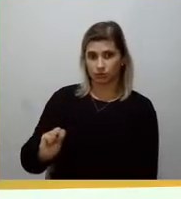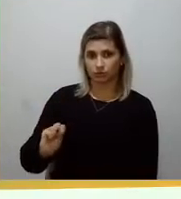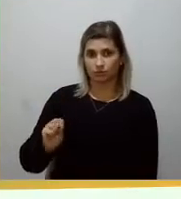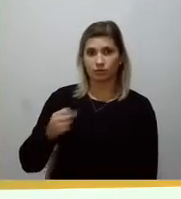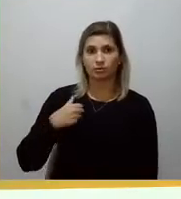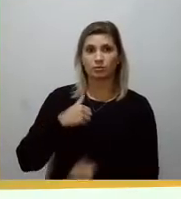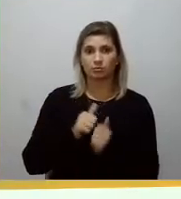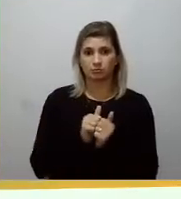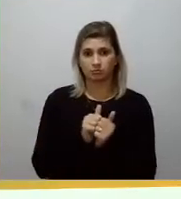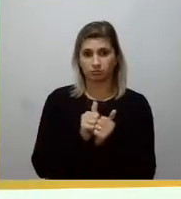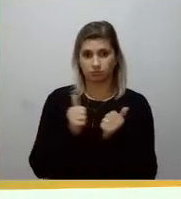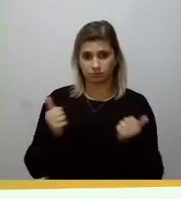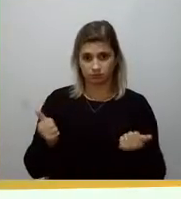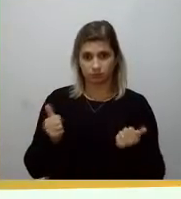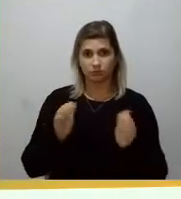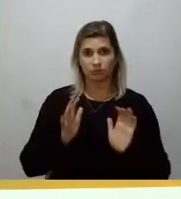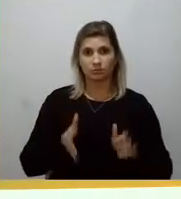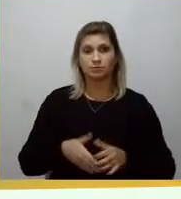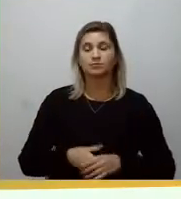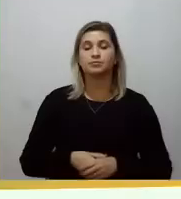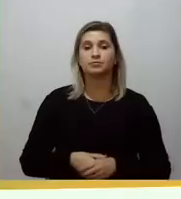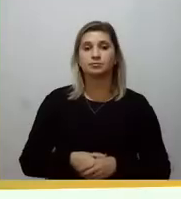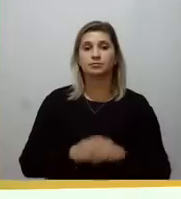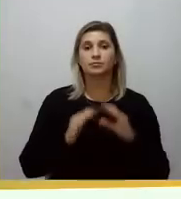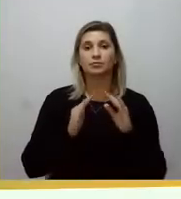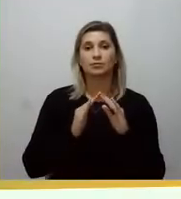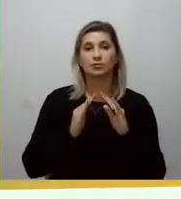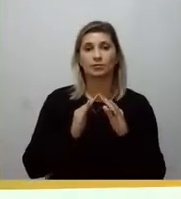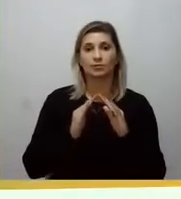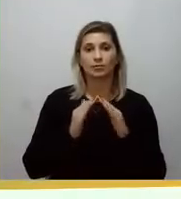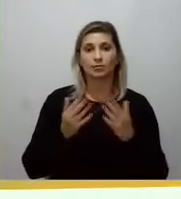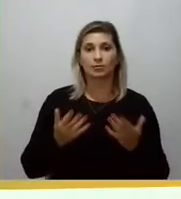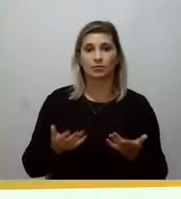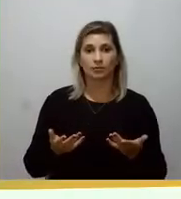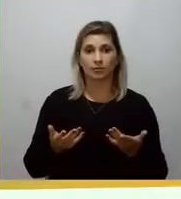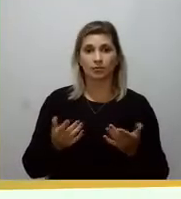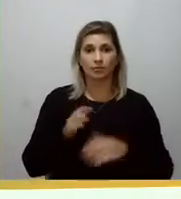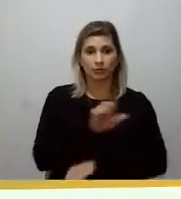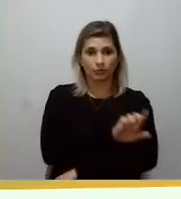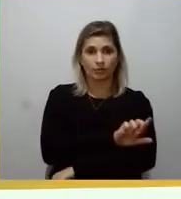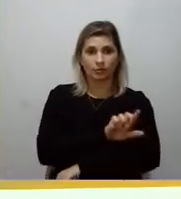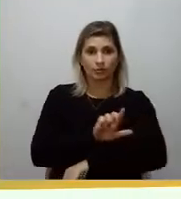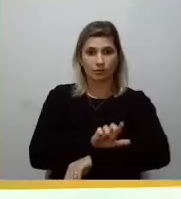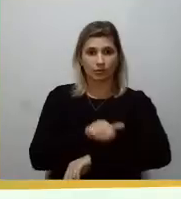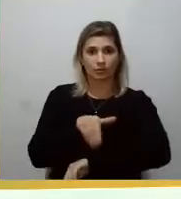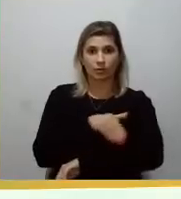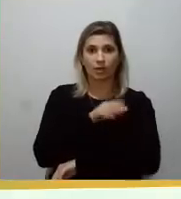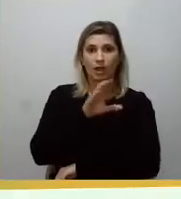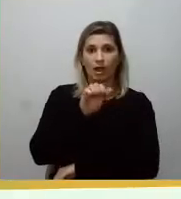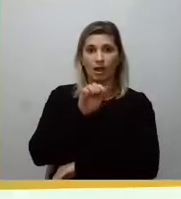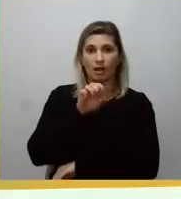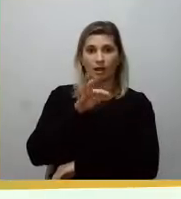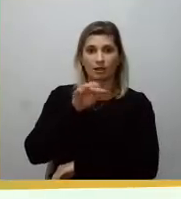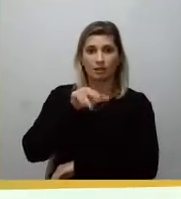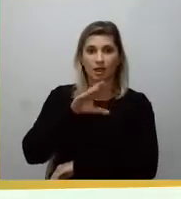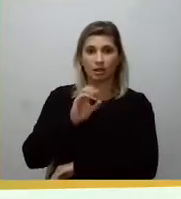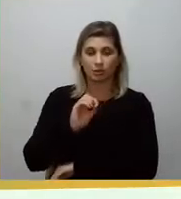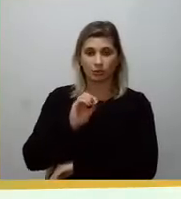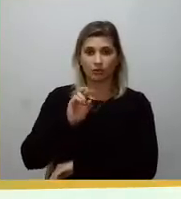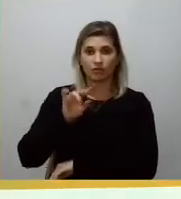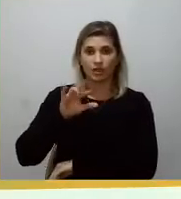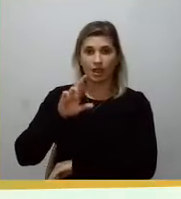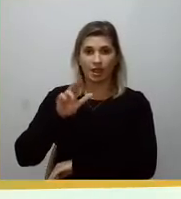separado judicialmente. Seu local de domicílio e residência? Eu moro em Lages, Caetano Vieira da Costa, 550. Sua